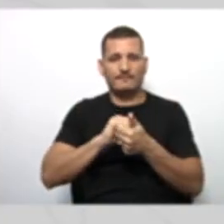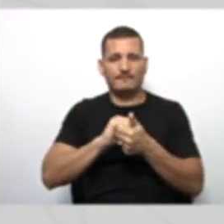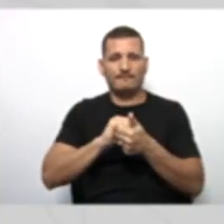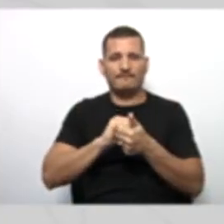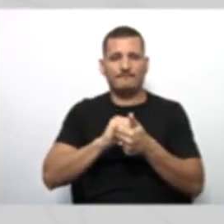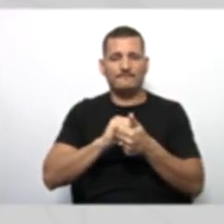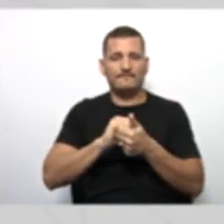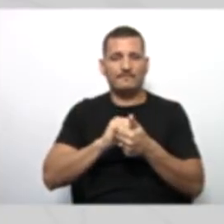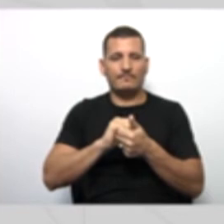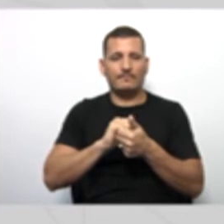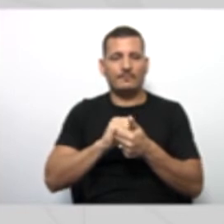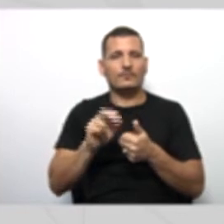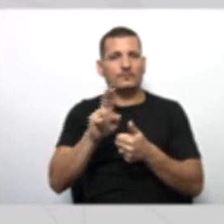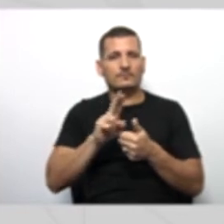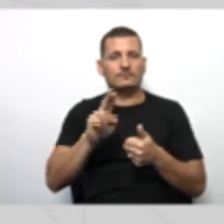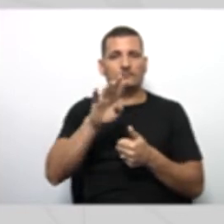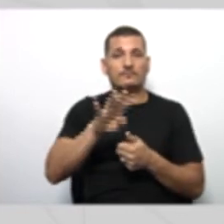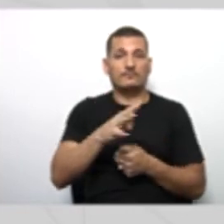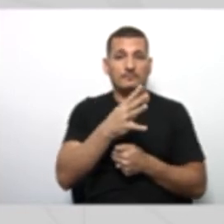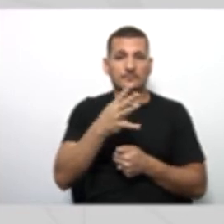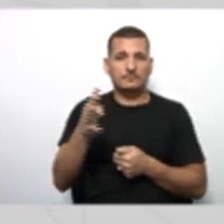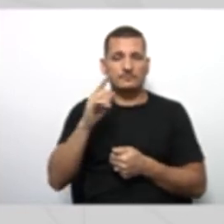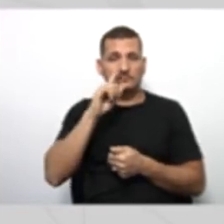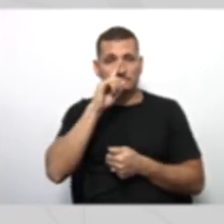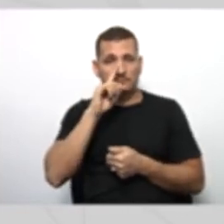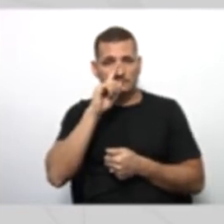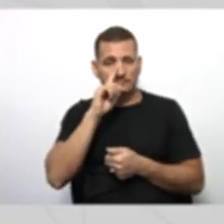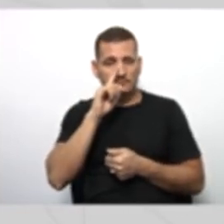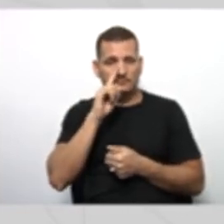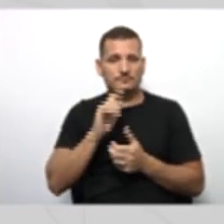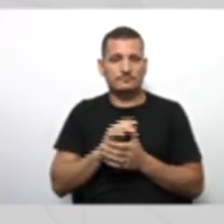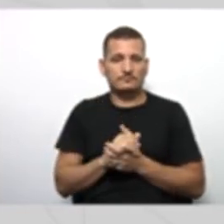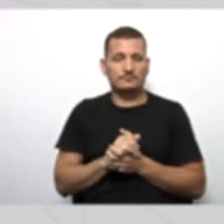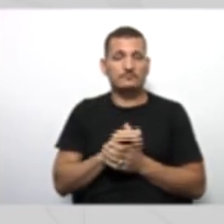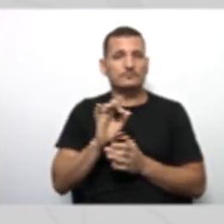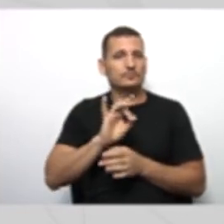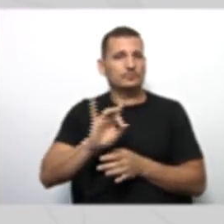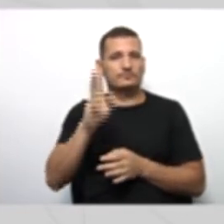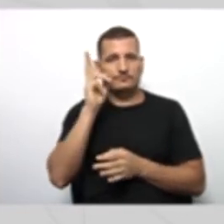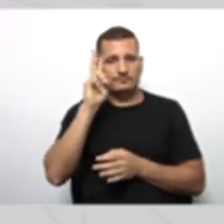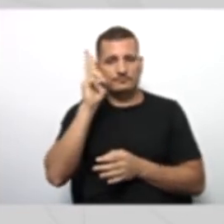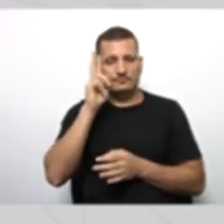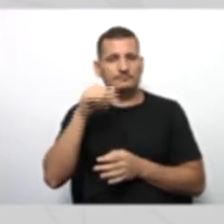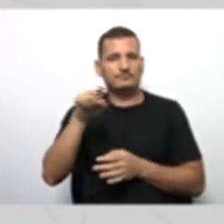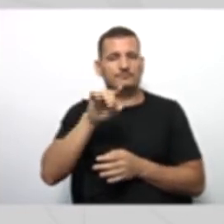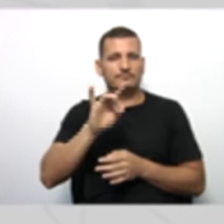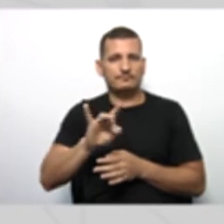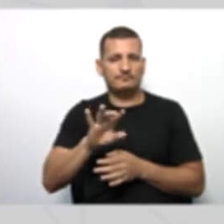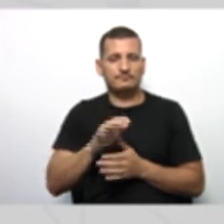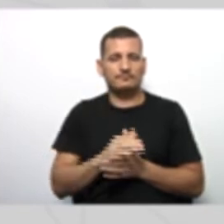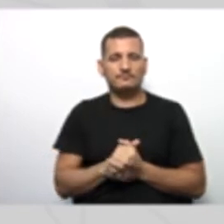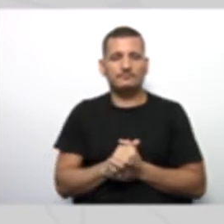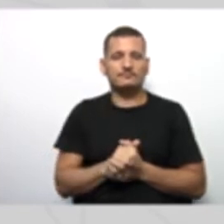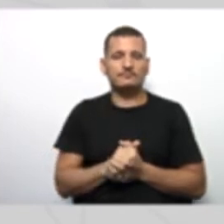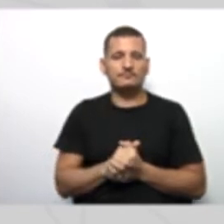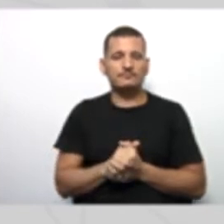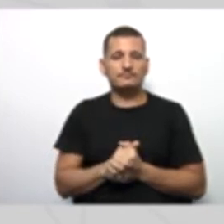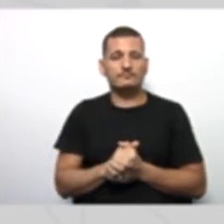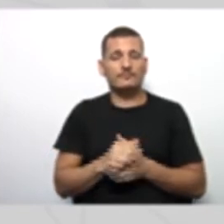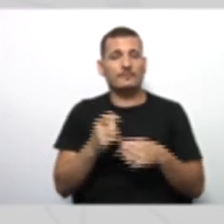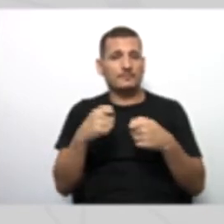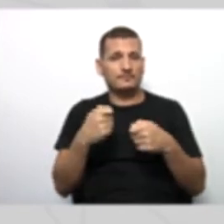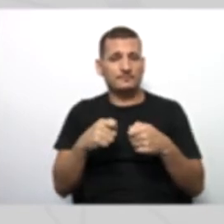tem que ver sempre o lado ruim da coisa, sempre, tá? Então, assim, não é aquela pessoa negativa, não. Mas ele tem que ver que aquela